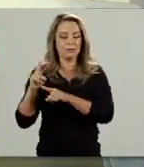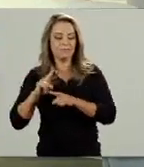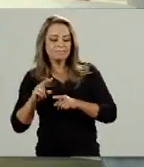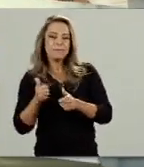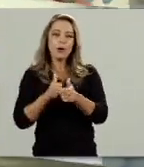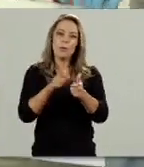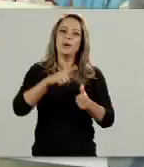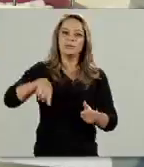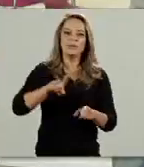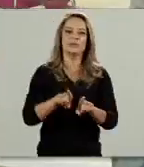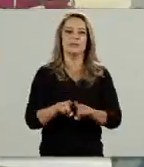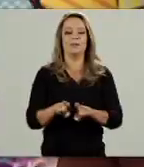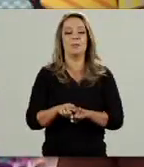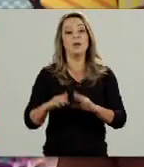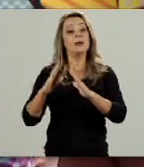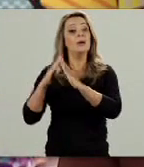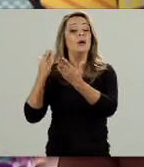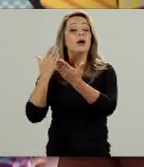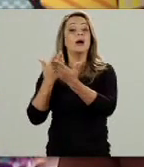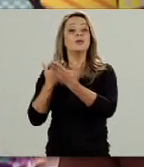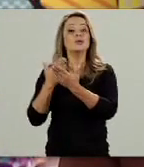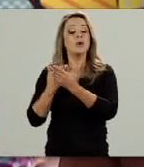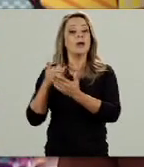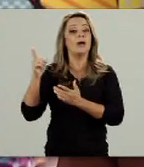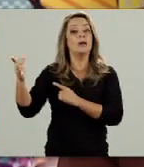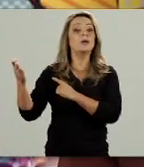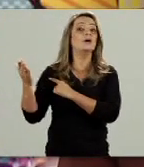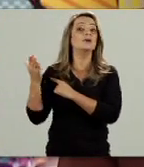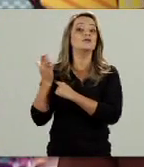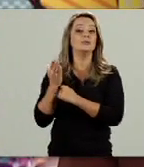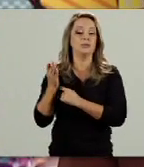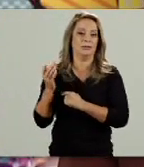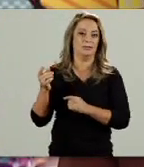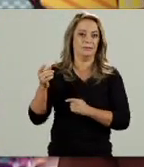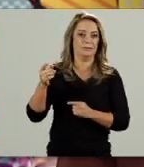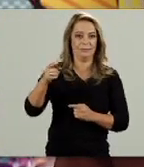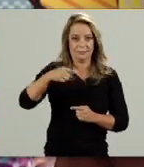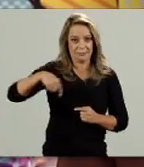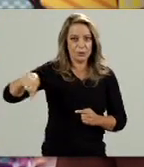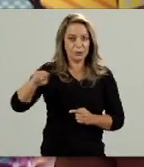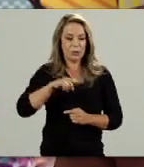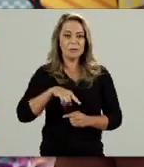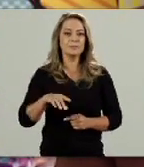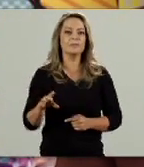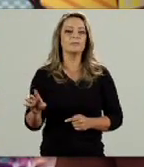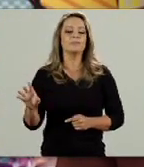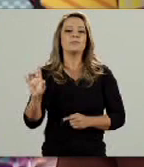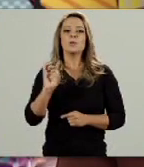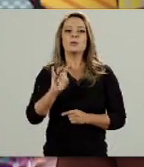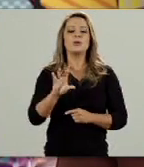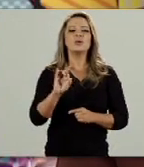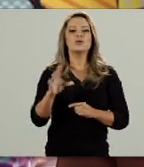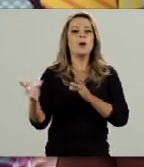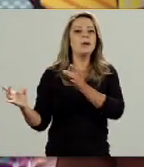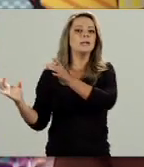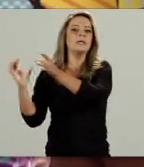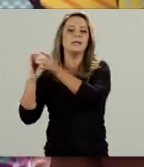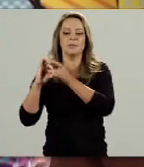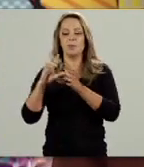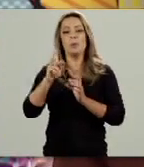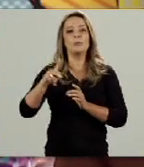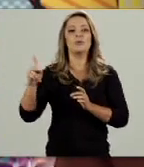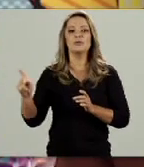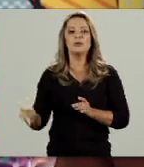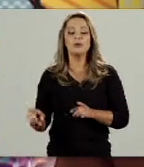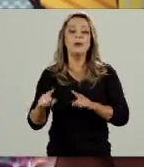também acompanha a gente. A escola, ela vai oferecer não só essa